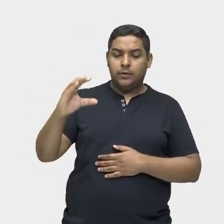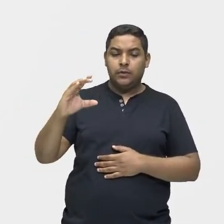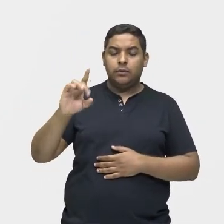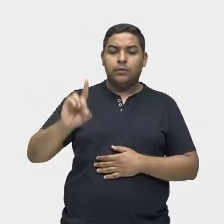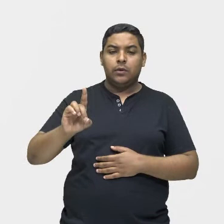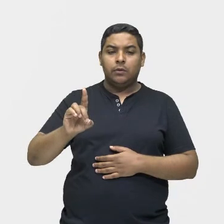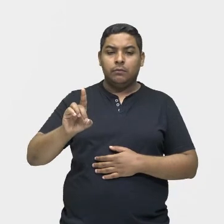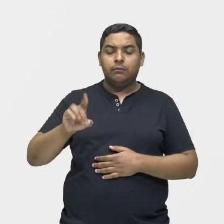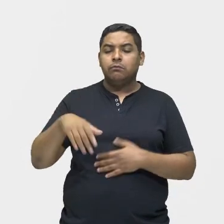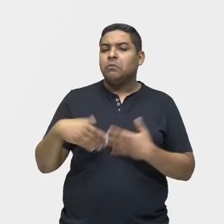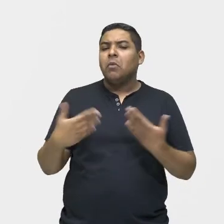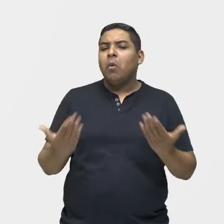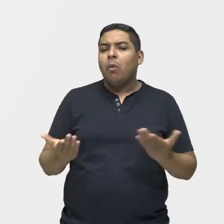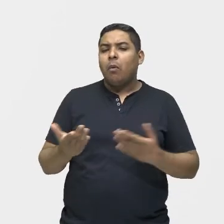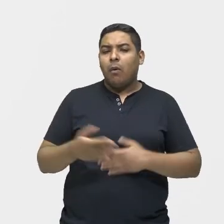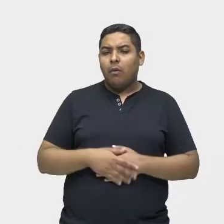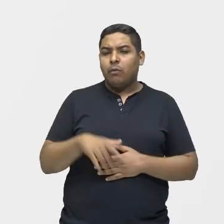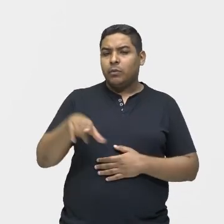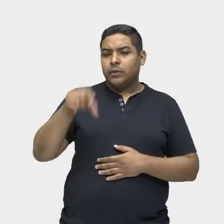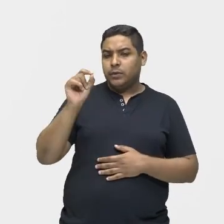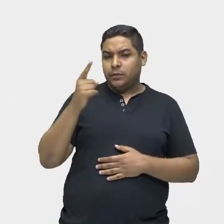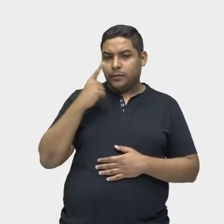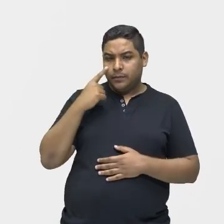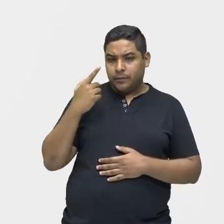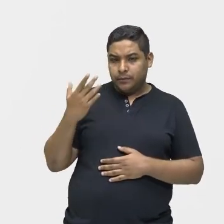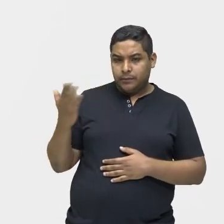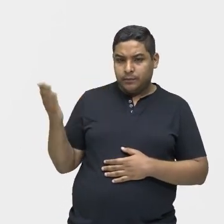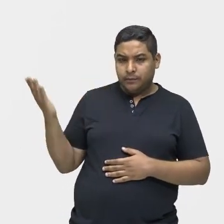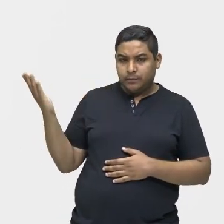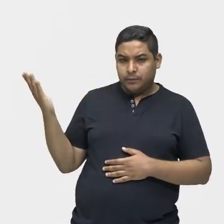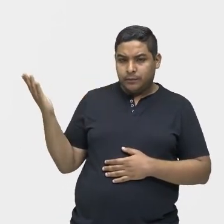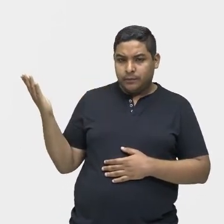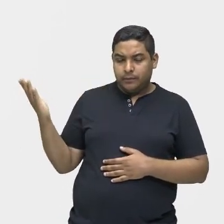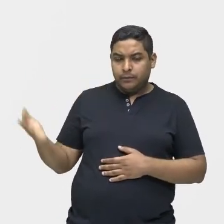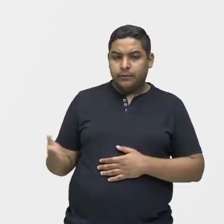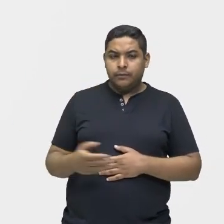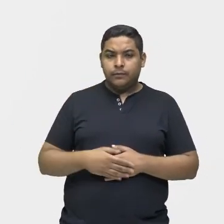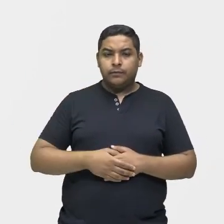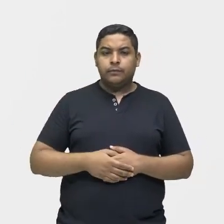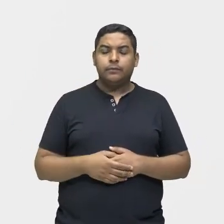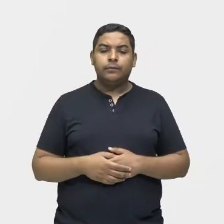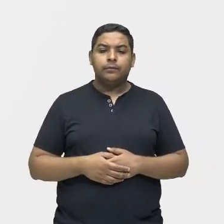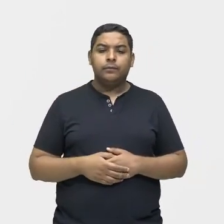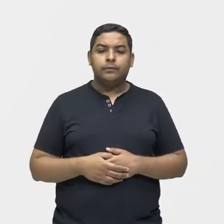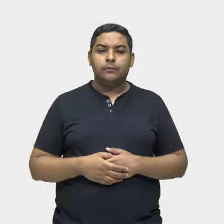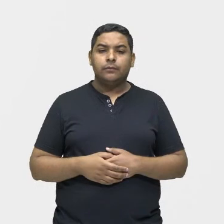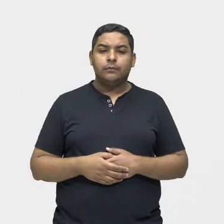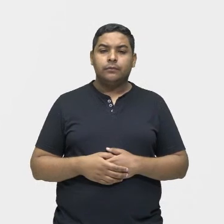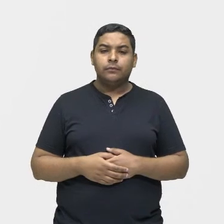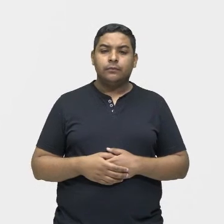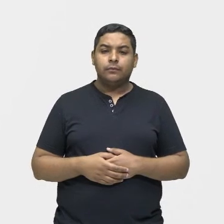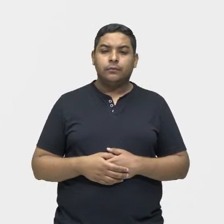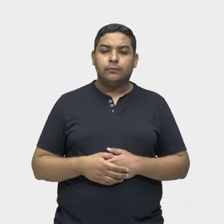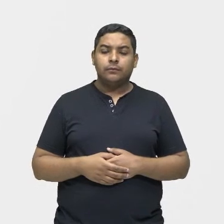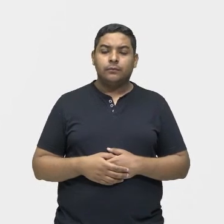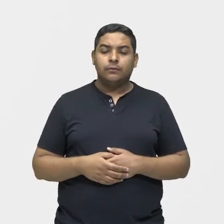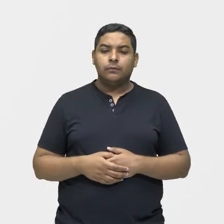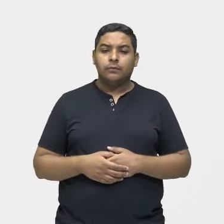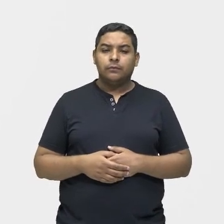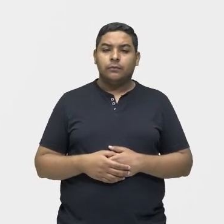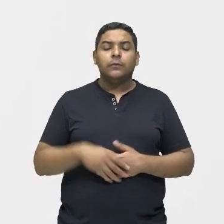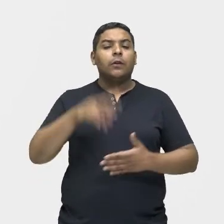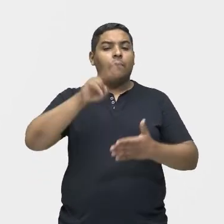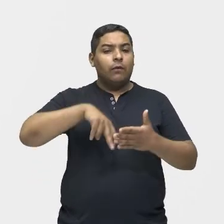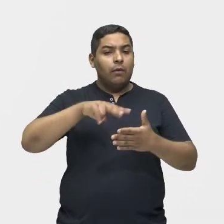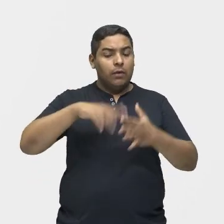é a alternativa que apresenta, então, o uso, né, um dos usos da expressão, né, de futuro com will? Vocês vão ler